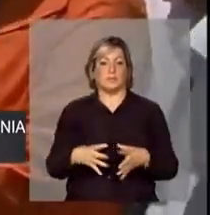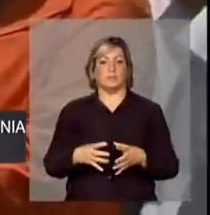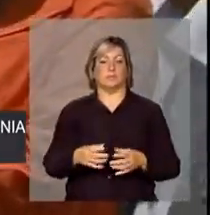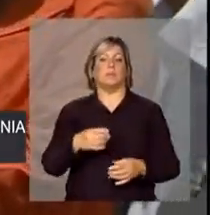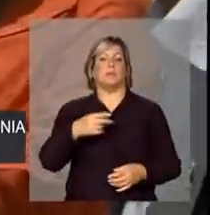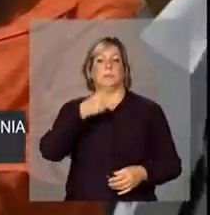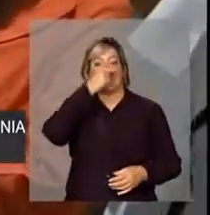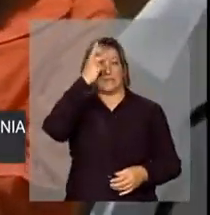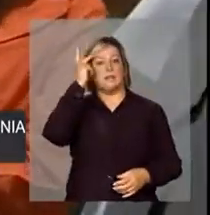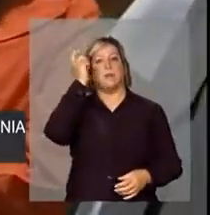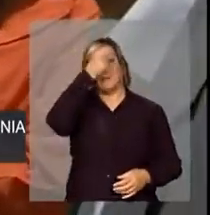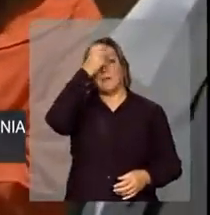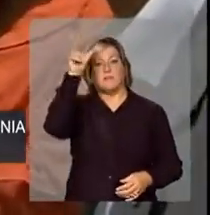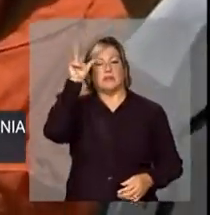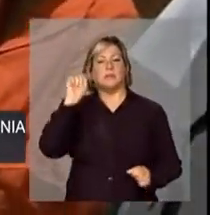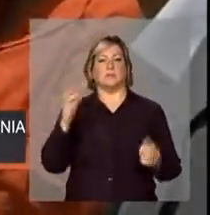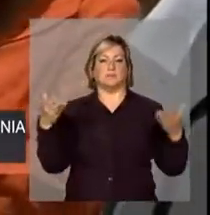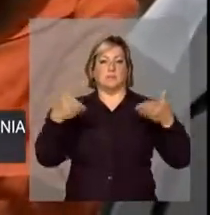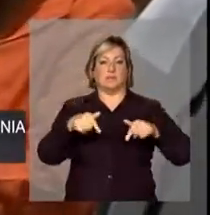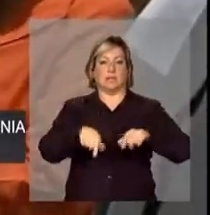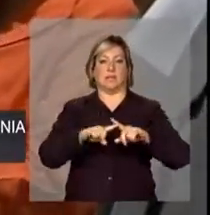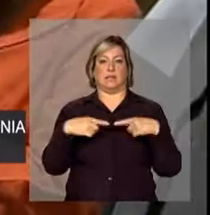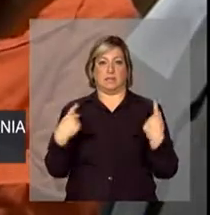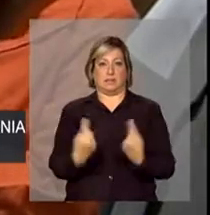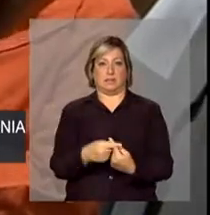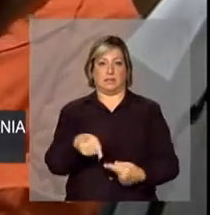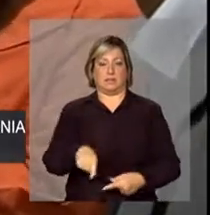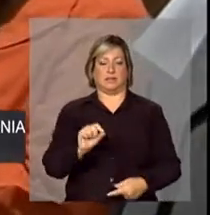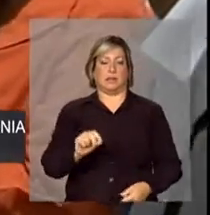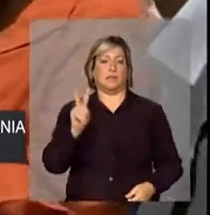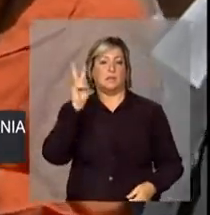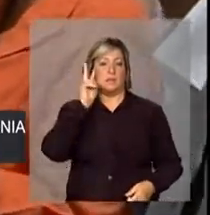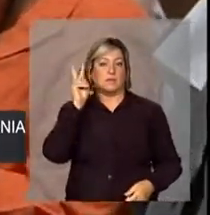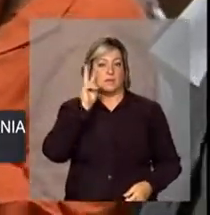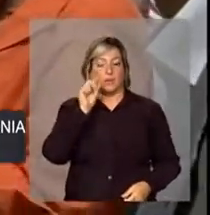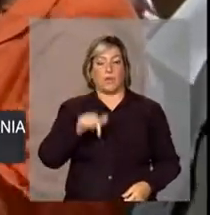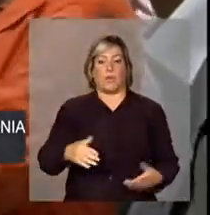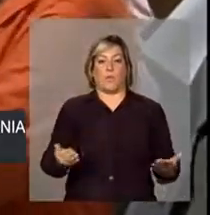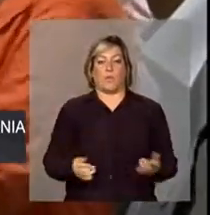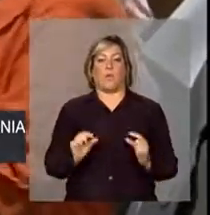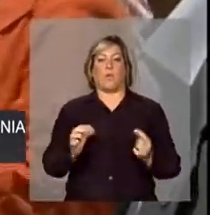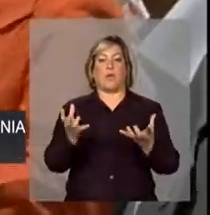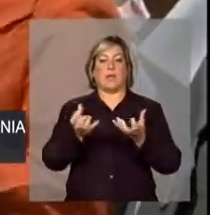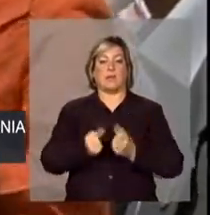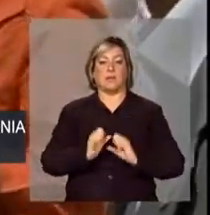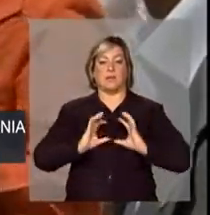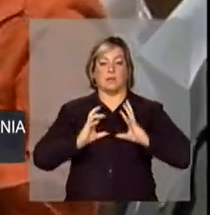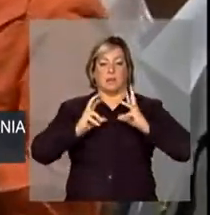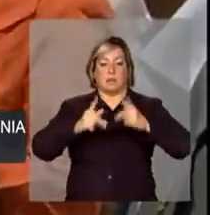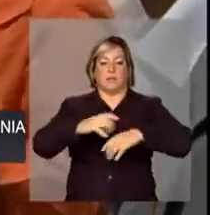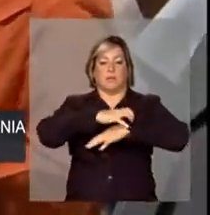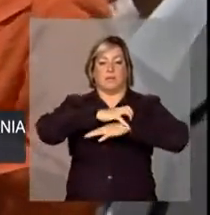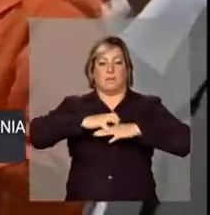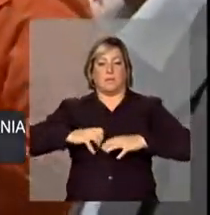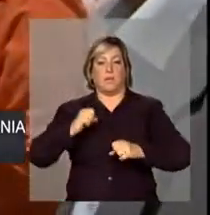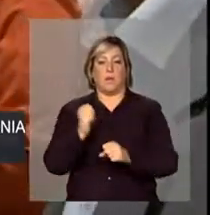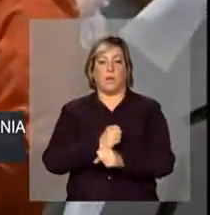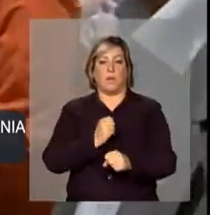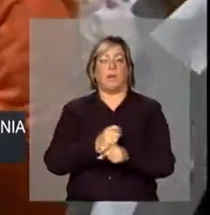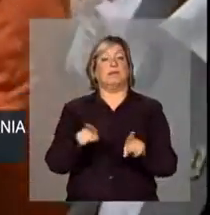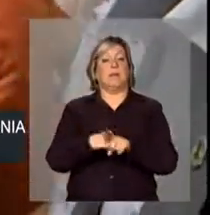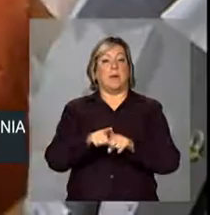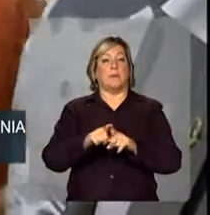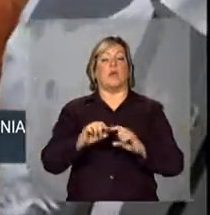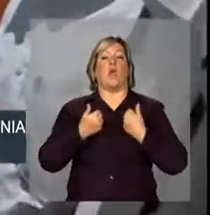prefeitos que na cerimônia desta segunda-feira vão receber as retroescavadeiras também os ônibus